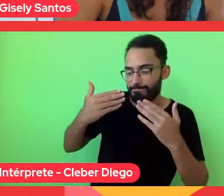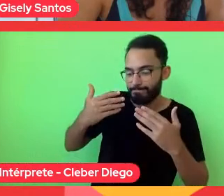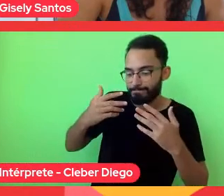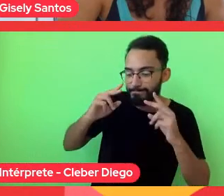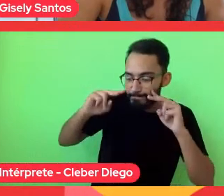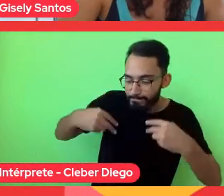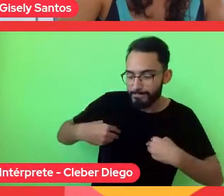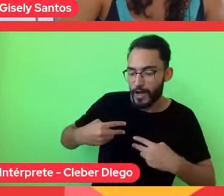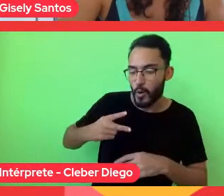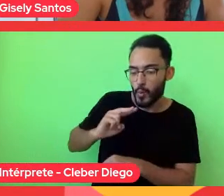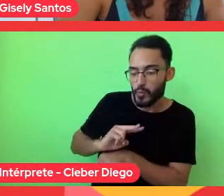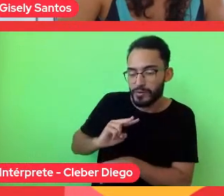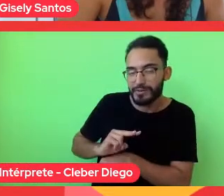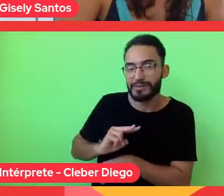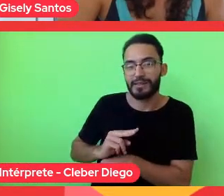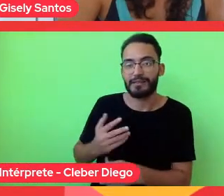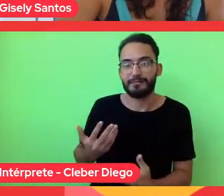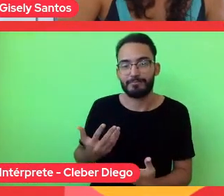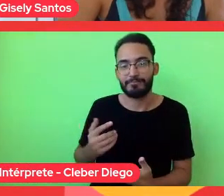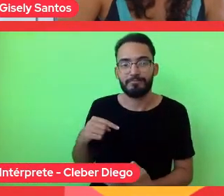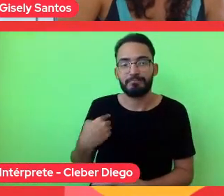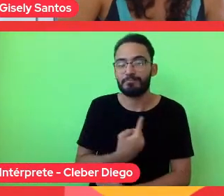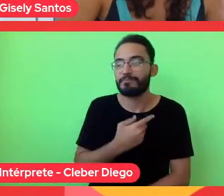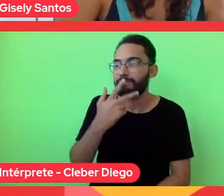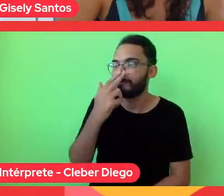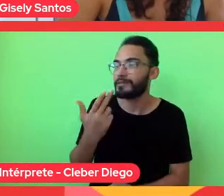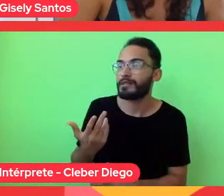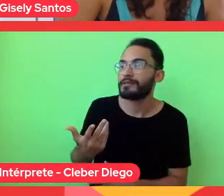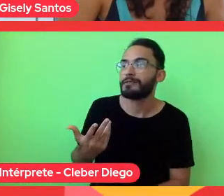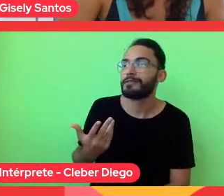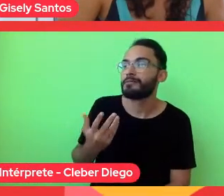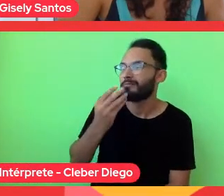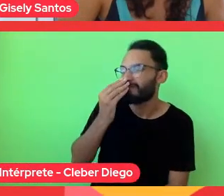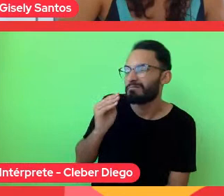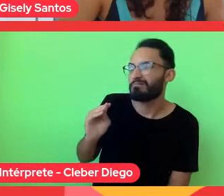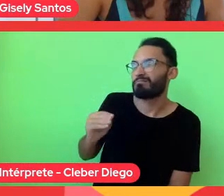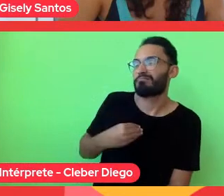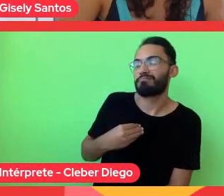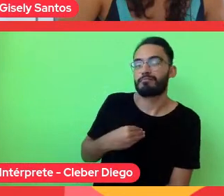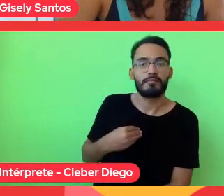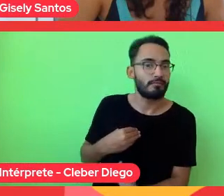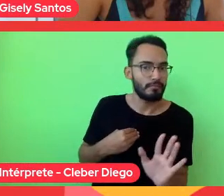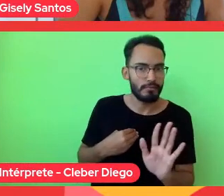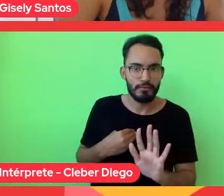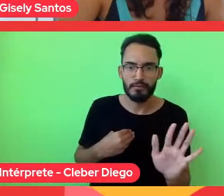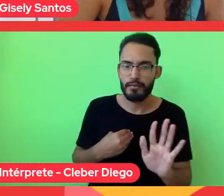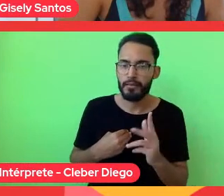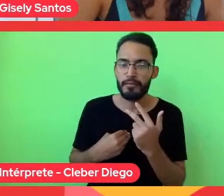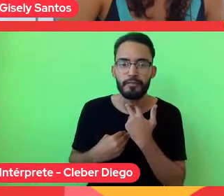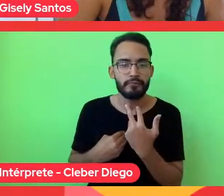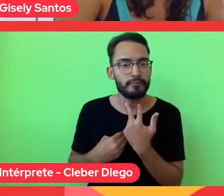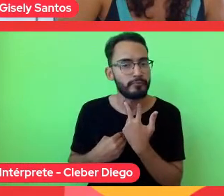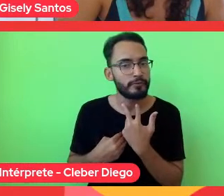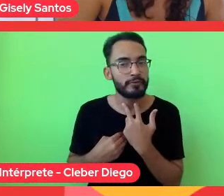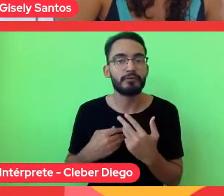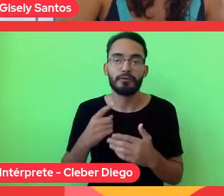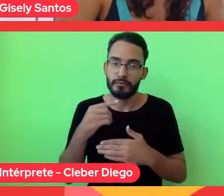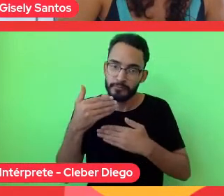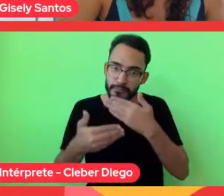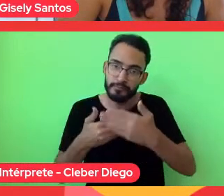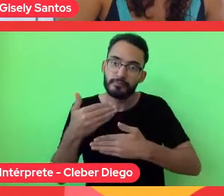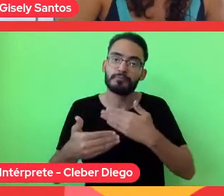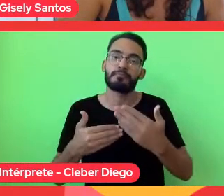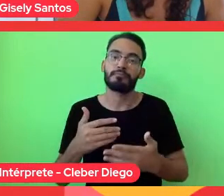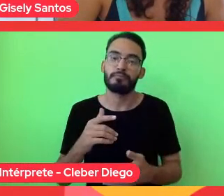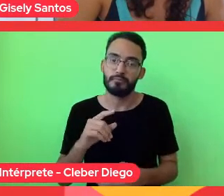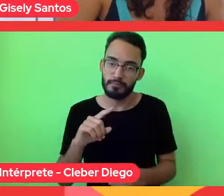a gente deixa de lado. E é um processo que a gente tem que fazer. E é o processo que a gente faz. Isso está